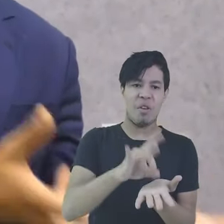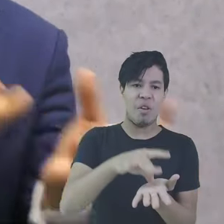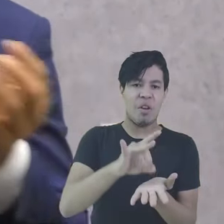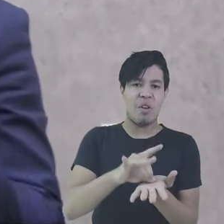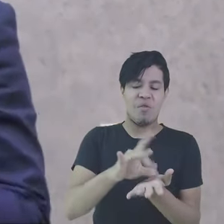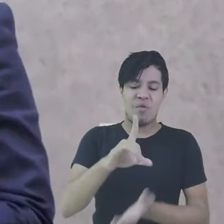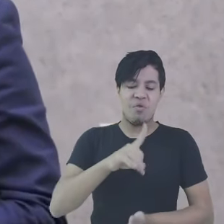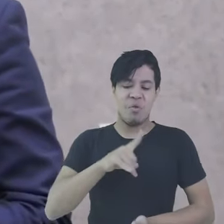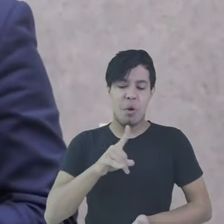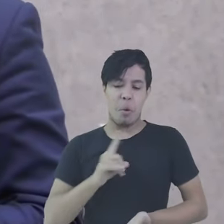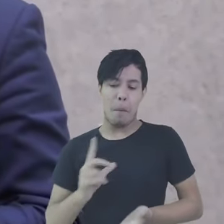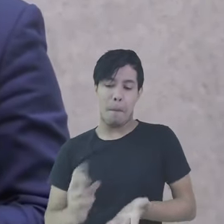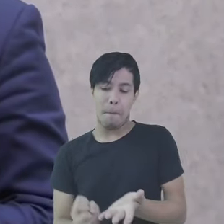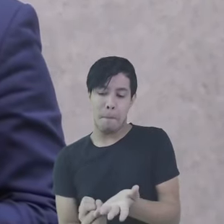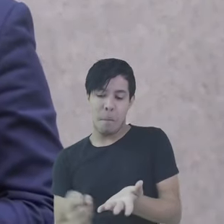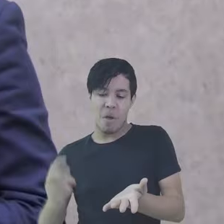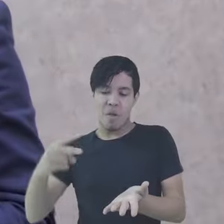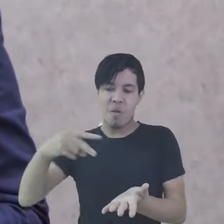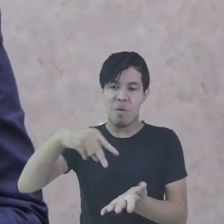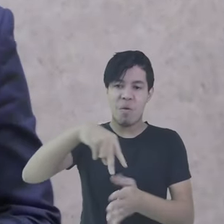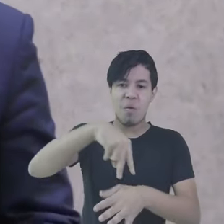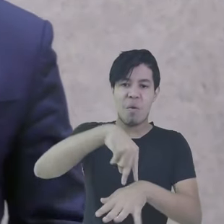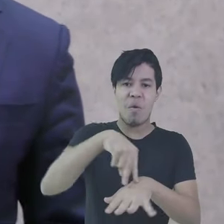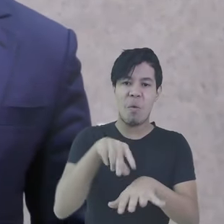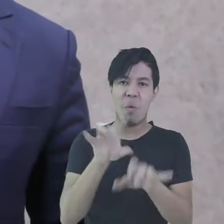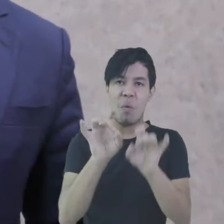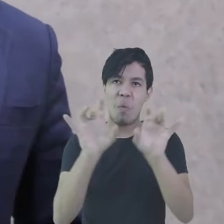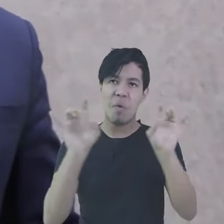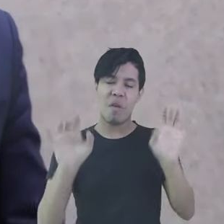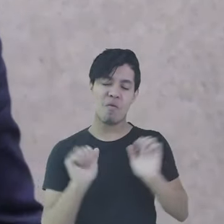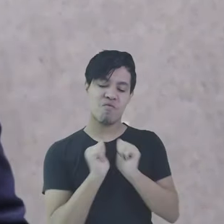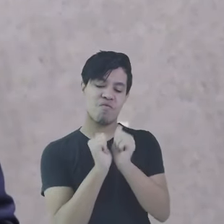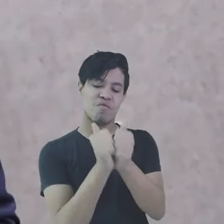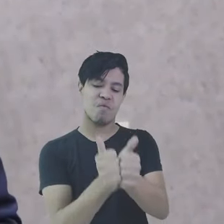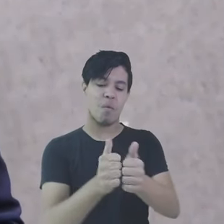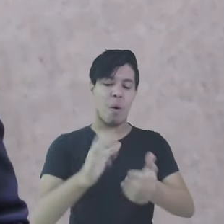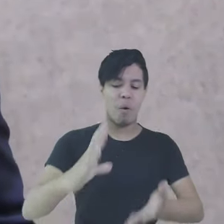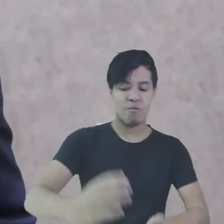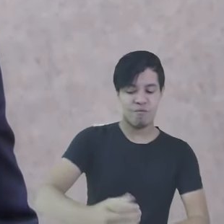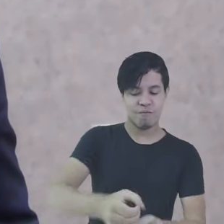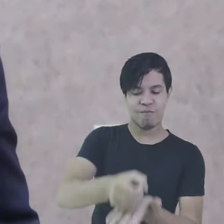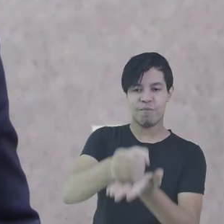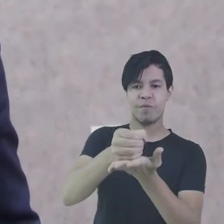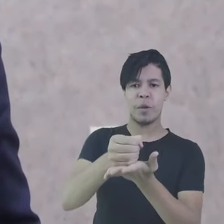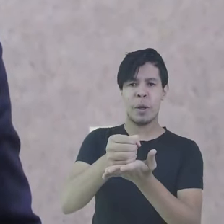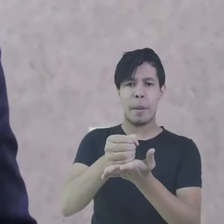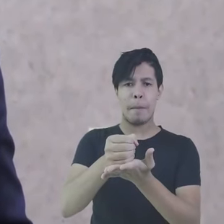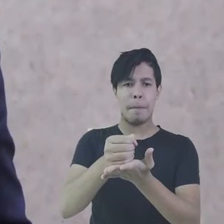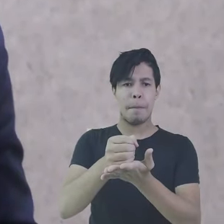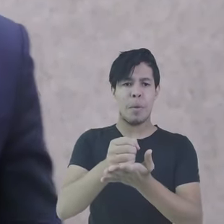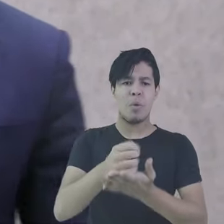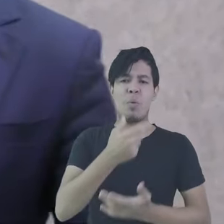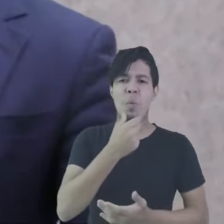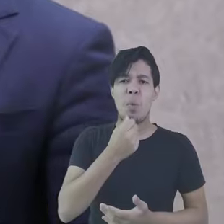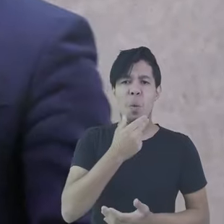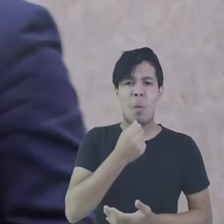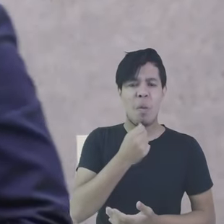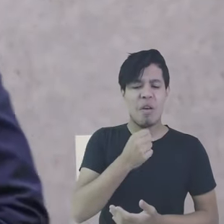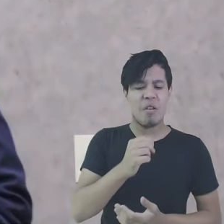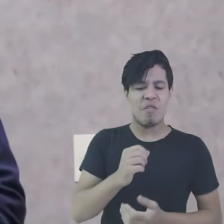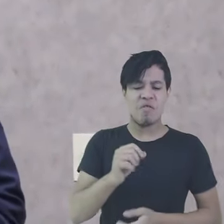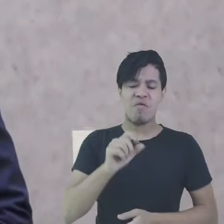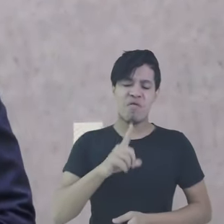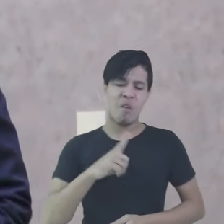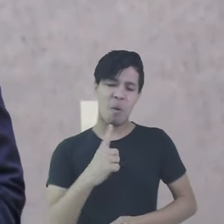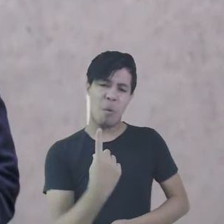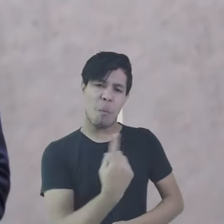especial junto com alguns salvos. Agora veja, se Paulo nos diz que o homem está destinado a morrer uma única vez, vindo depois do juízo,